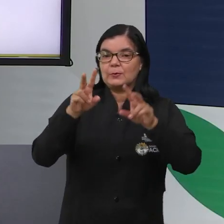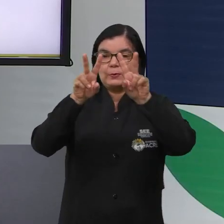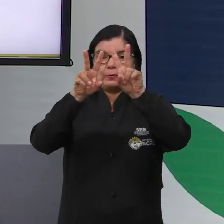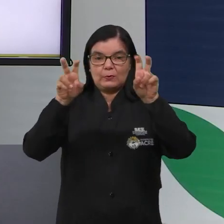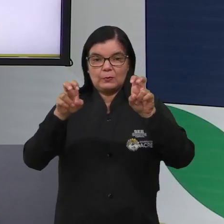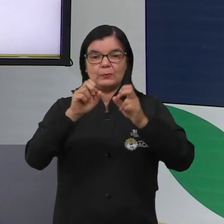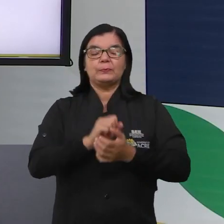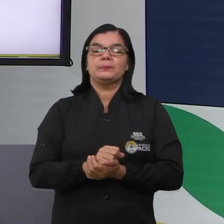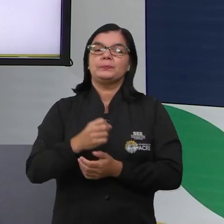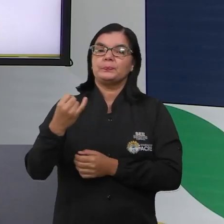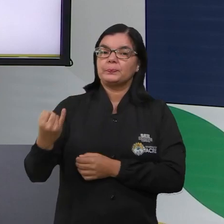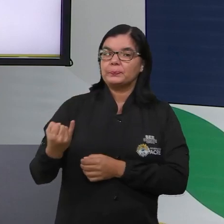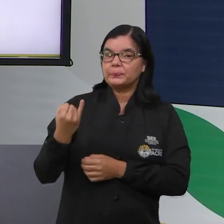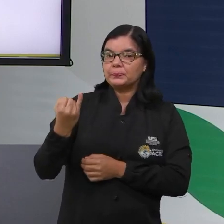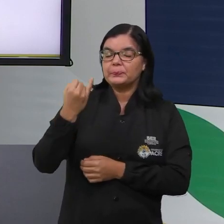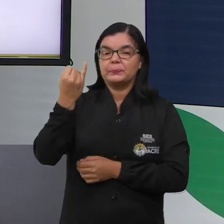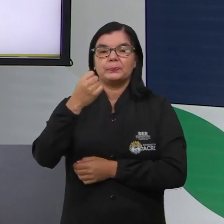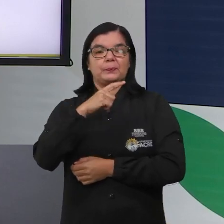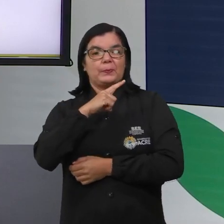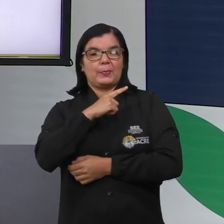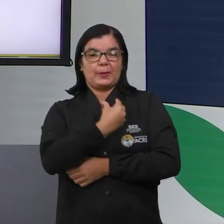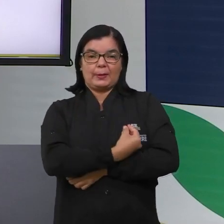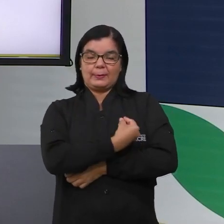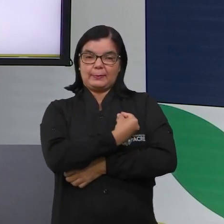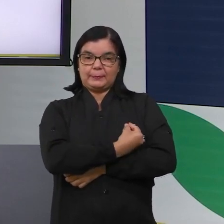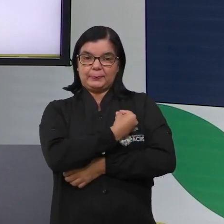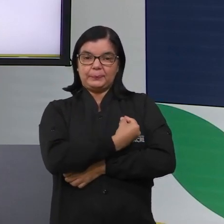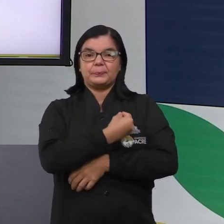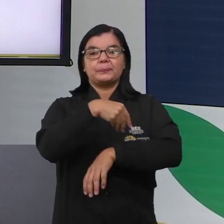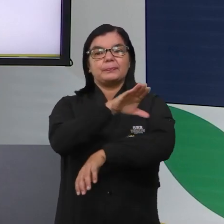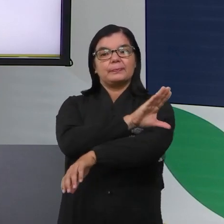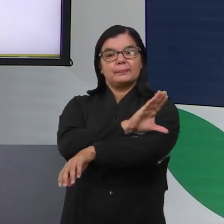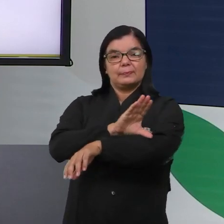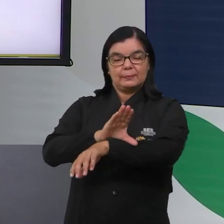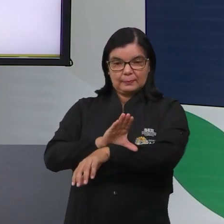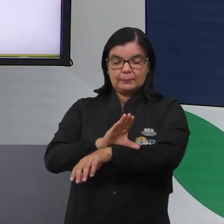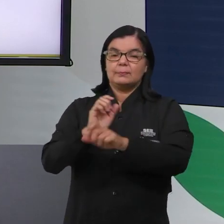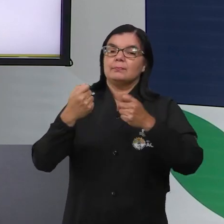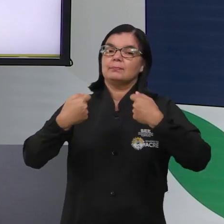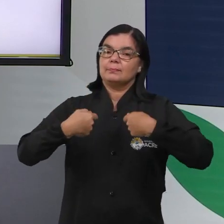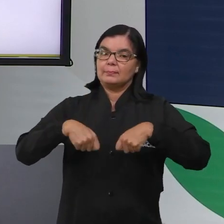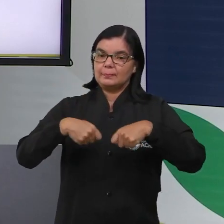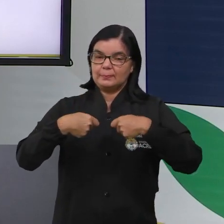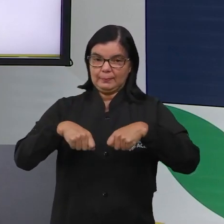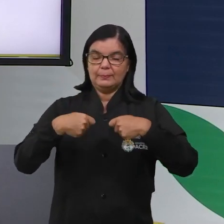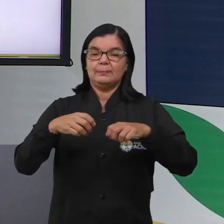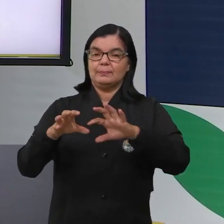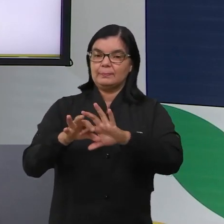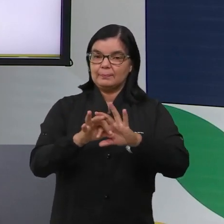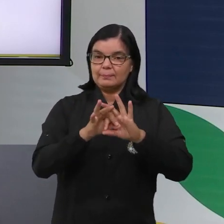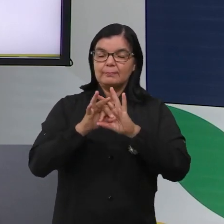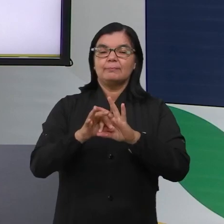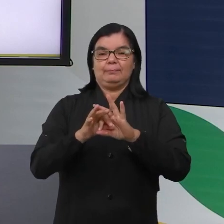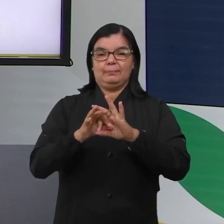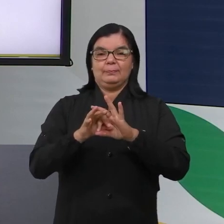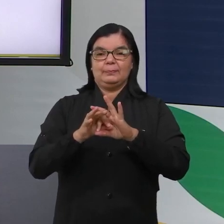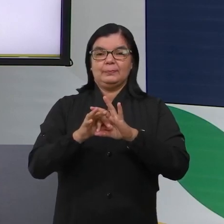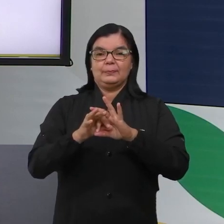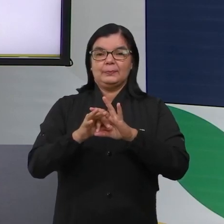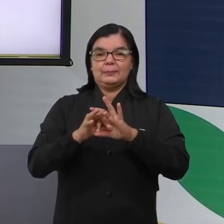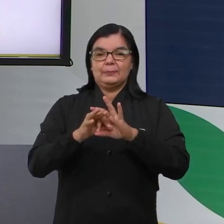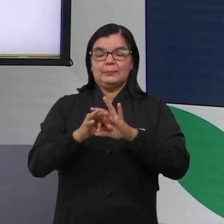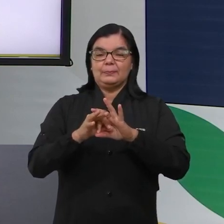É muito importante que a gente tenha presente que a cultura ela deve enveredar pelo caminho